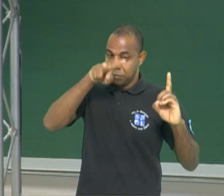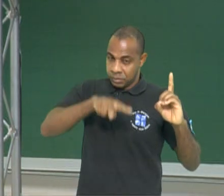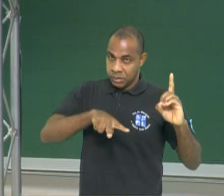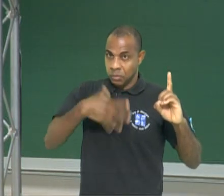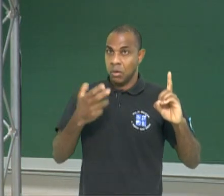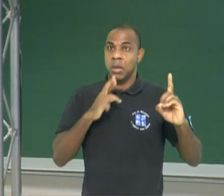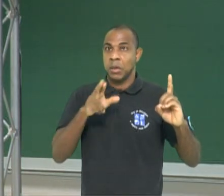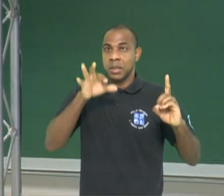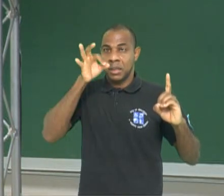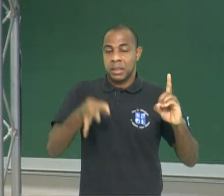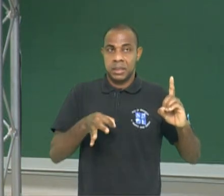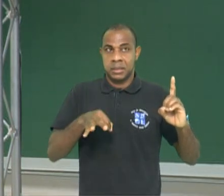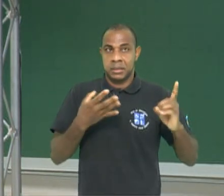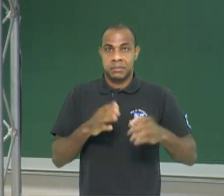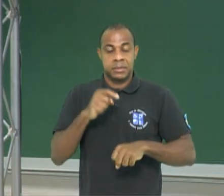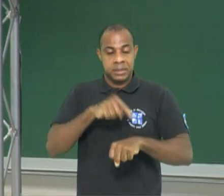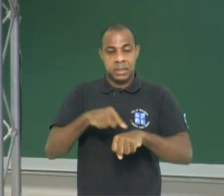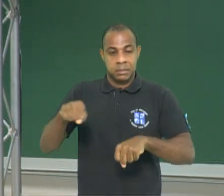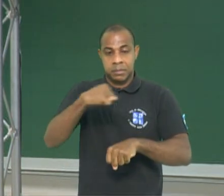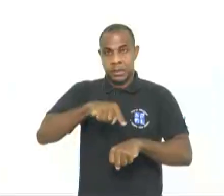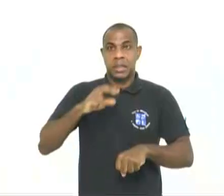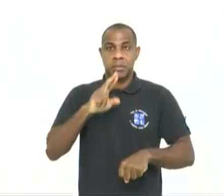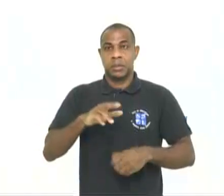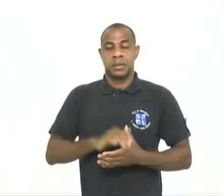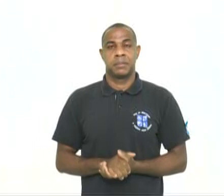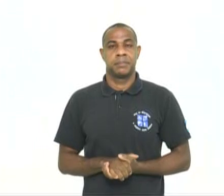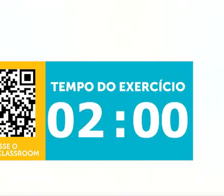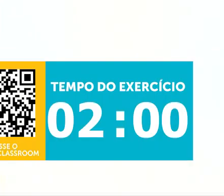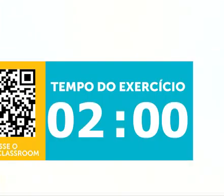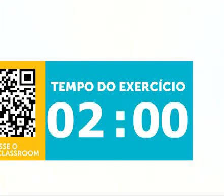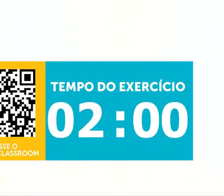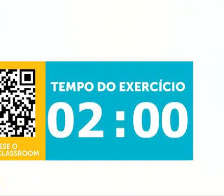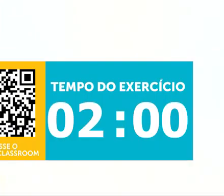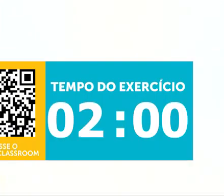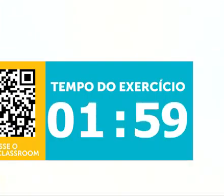D, osteoporose. Mais um tempinho para vocês.